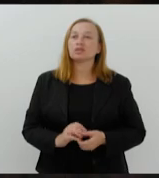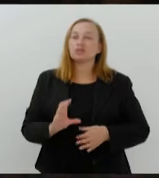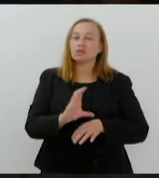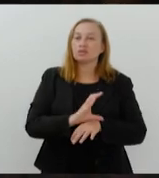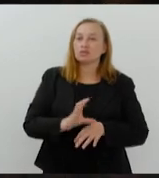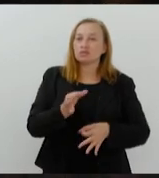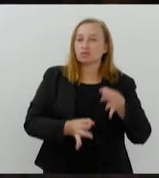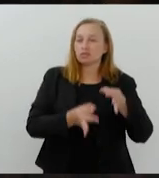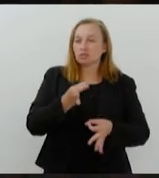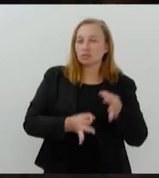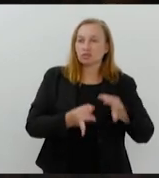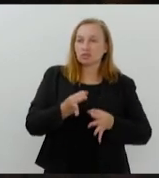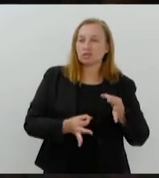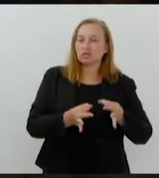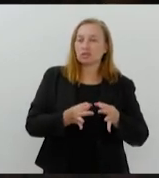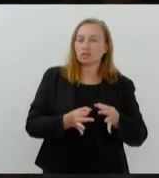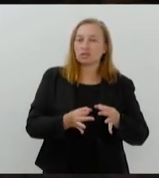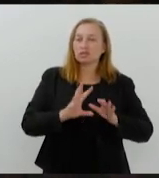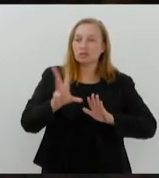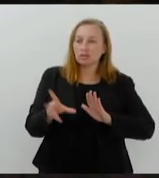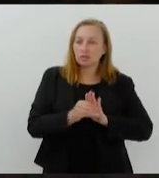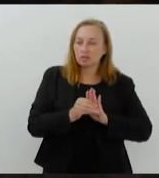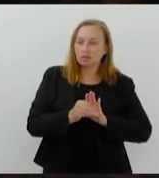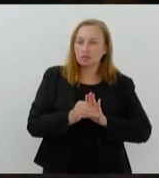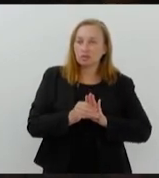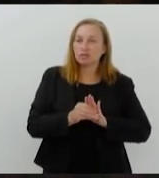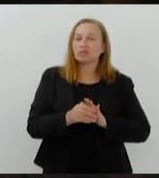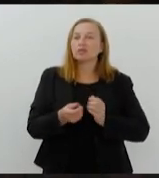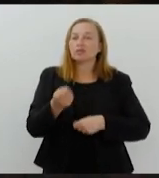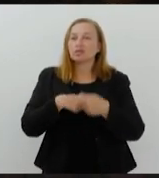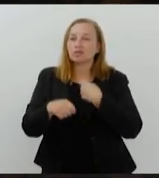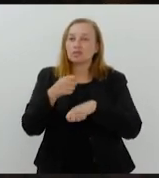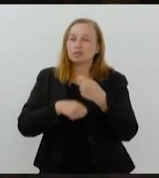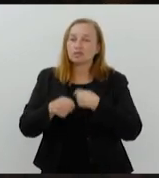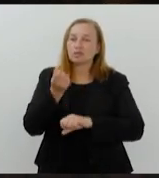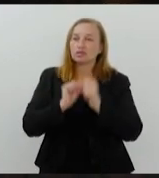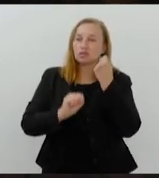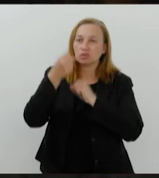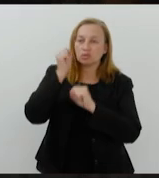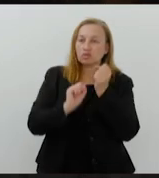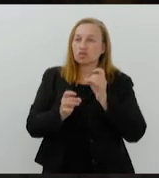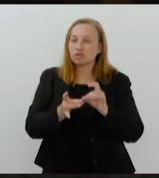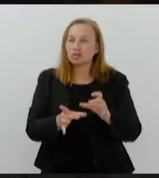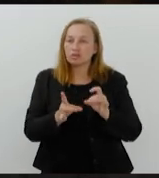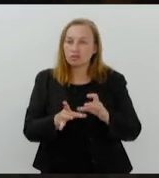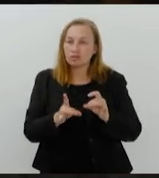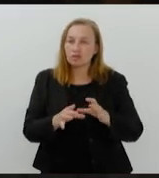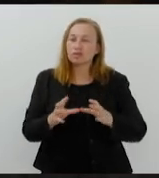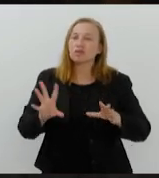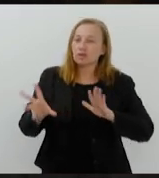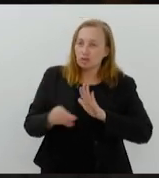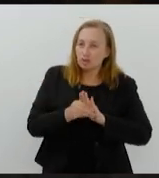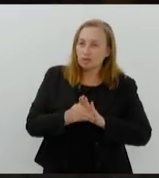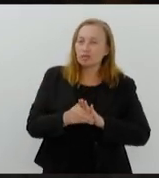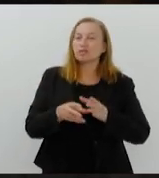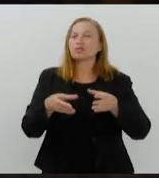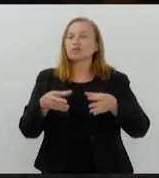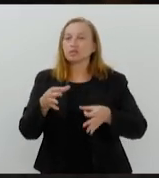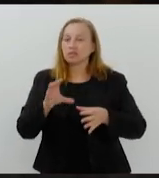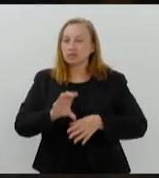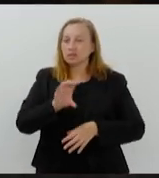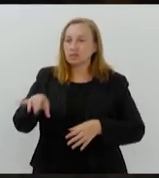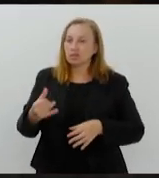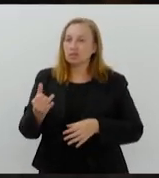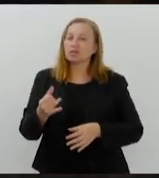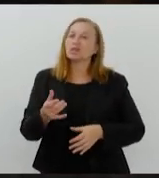Justiça, pela constitucionalidade com emendas da Economia, Indústria e Comércio, favorável, com as emendas da Comissão de Constituição e Justiça, de Trabalho,